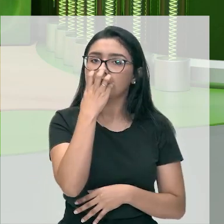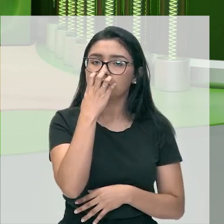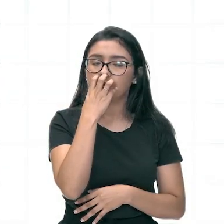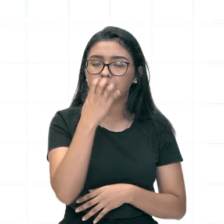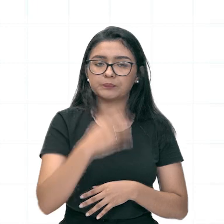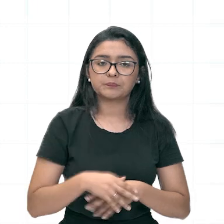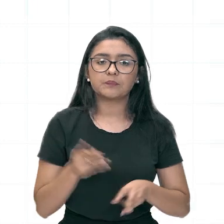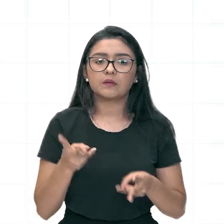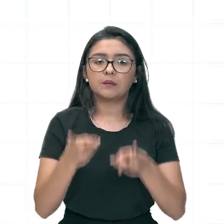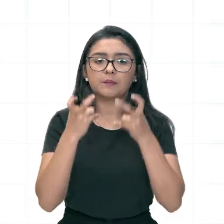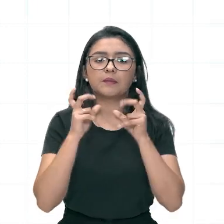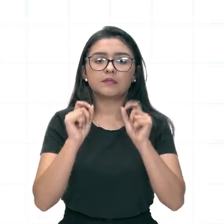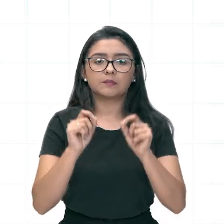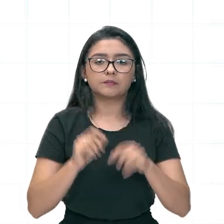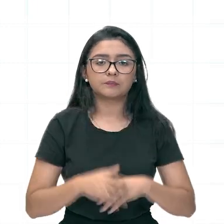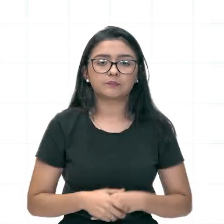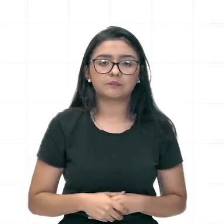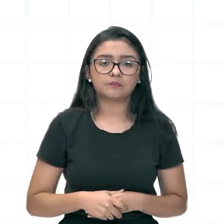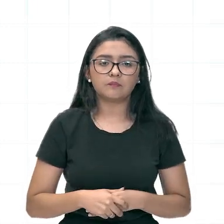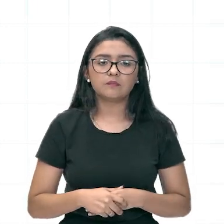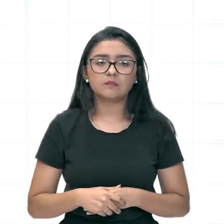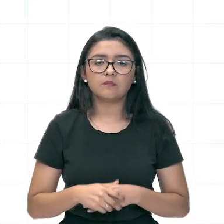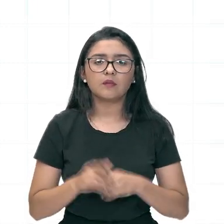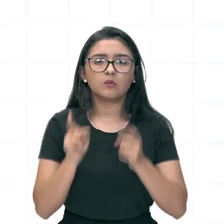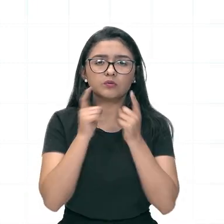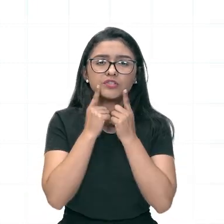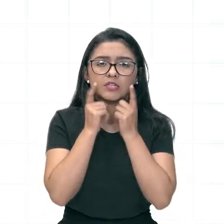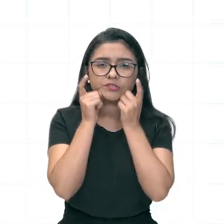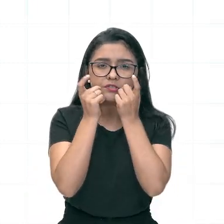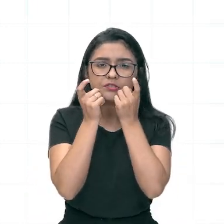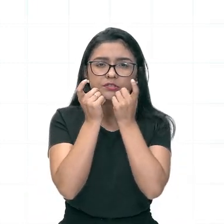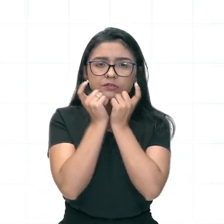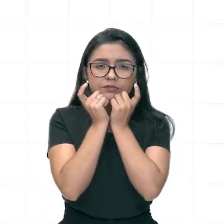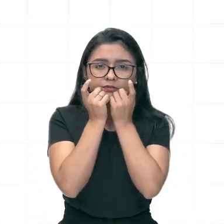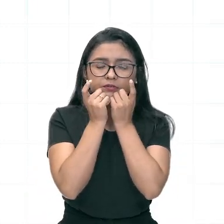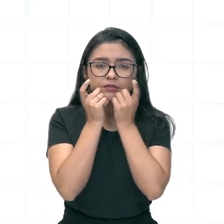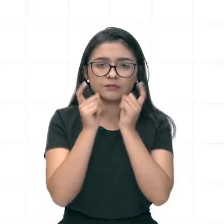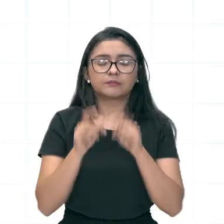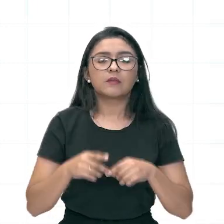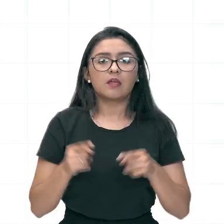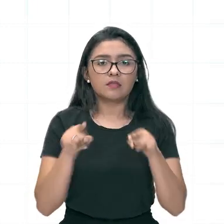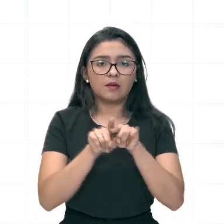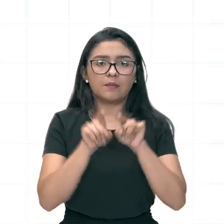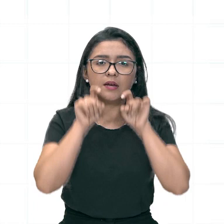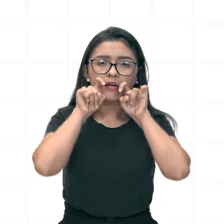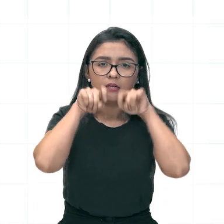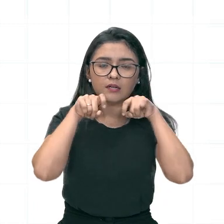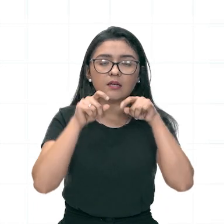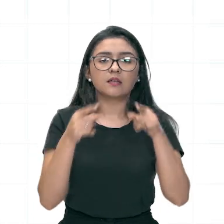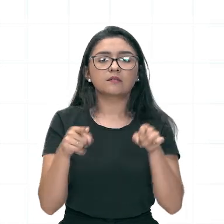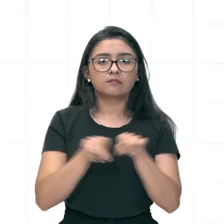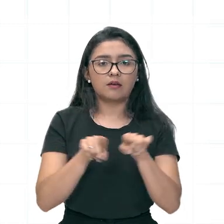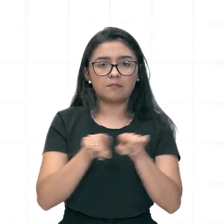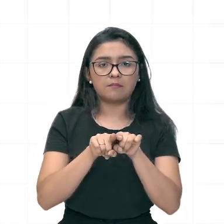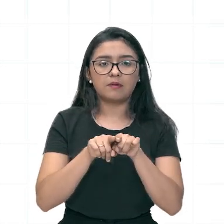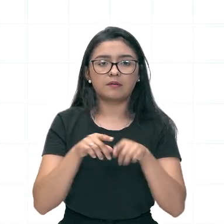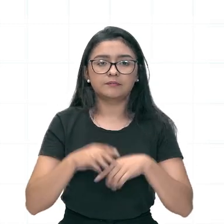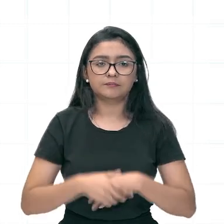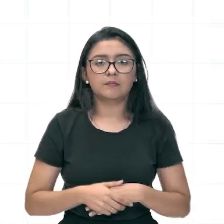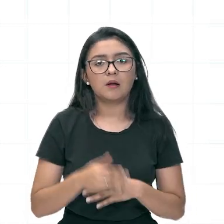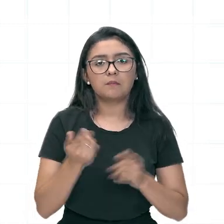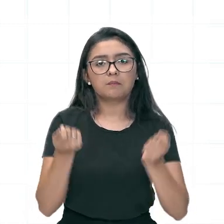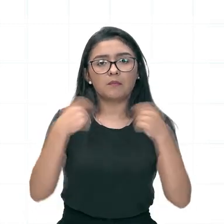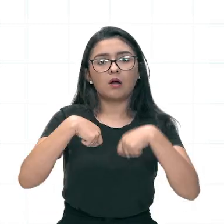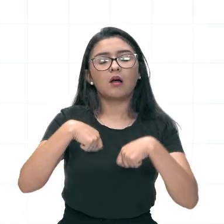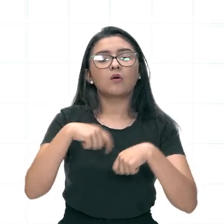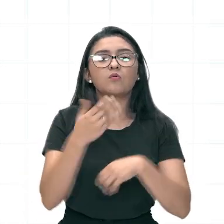observando que eles têm ali as presas, né, bem afiadas, justamente para que eles consigam ali comer,